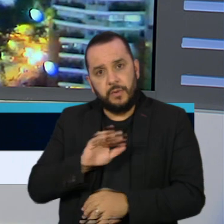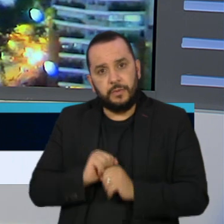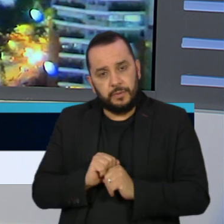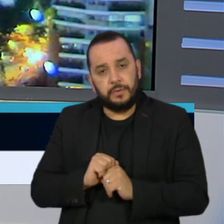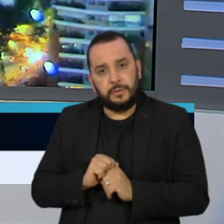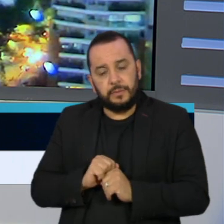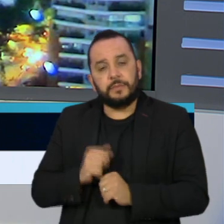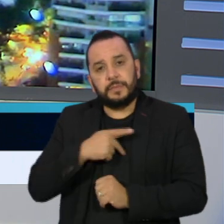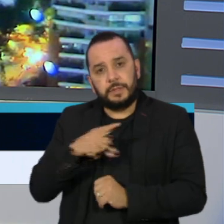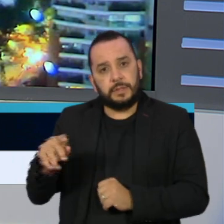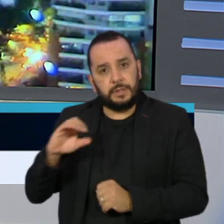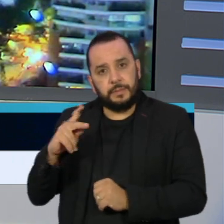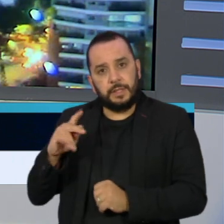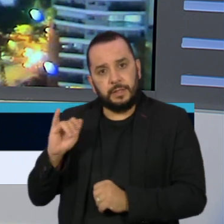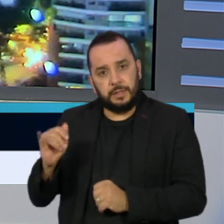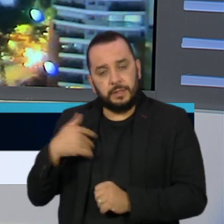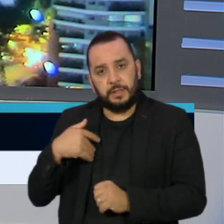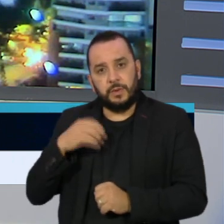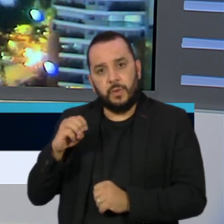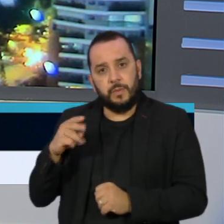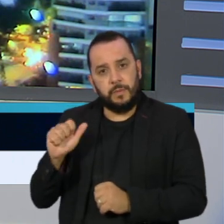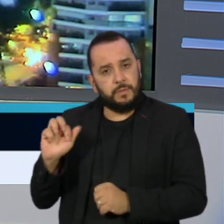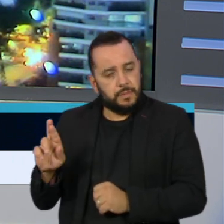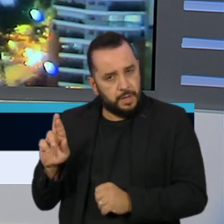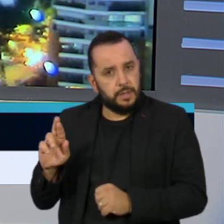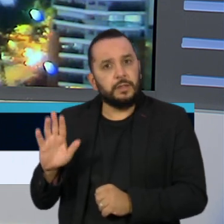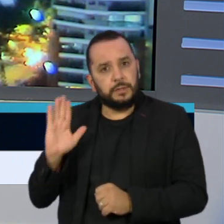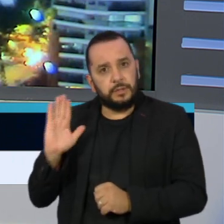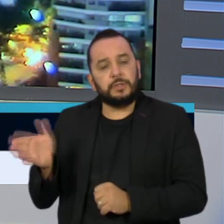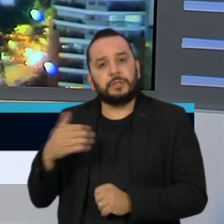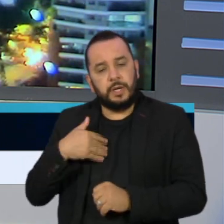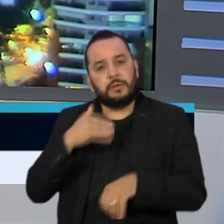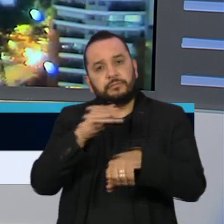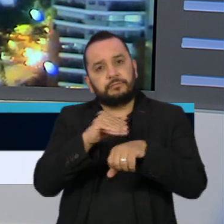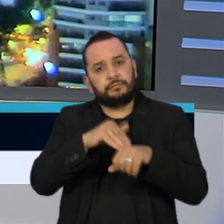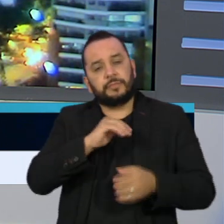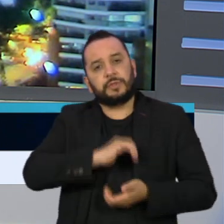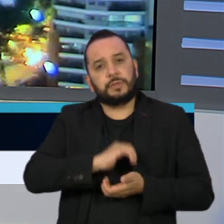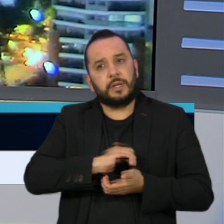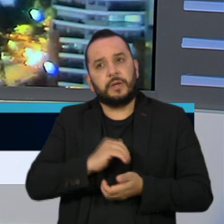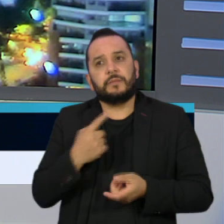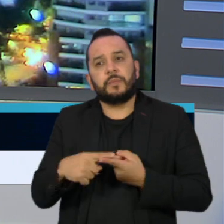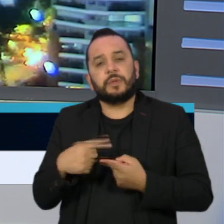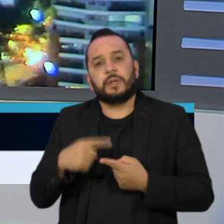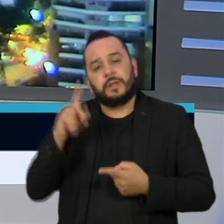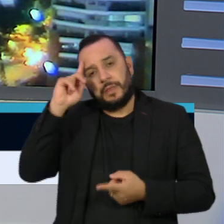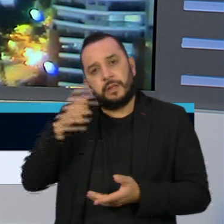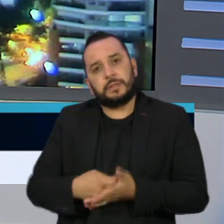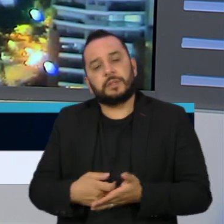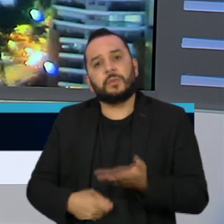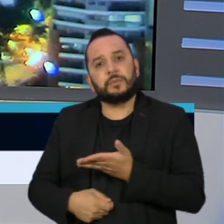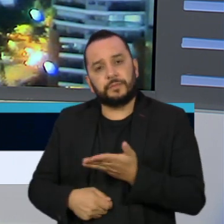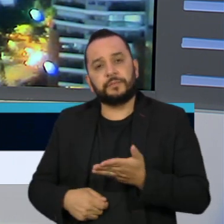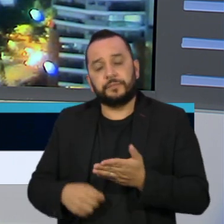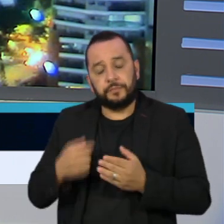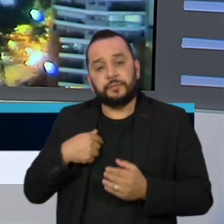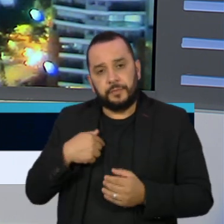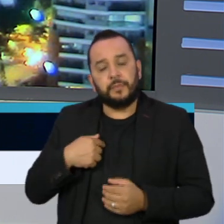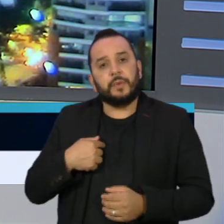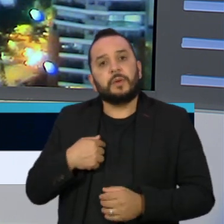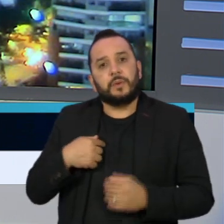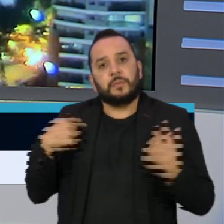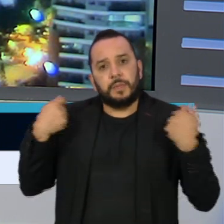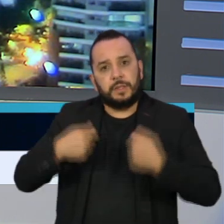o presidente da CPI o senador Omar Aziz acionou o Supremo para esclarecer a decisão o Ministro Luiz fux